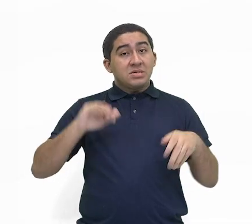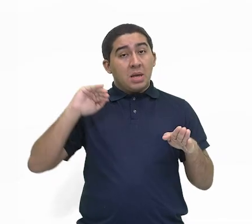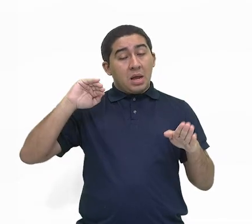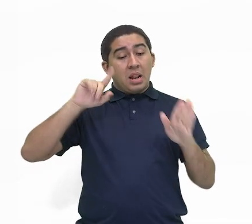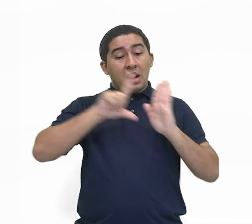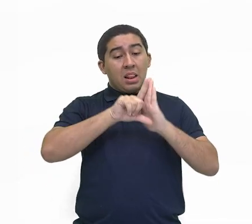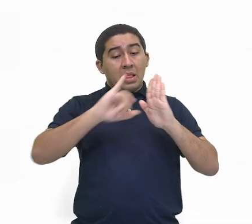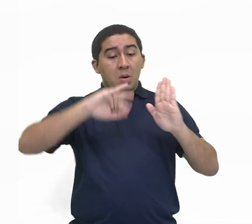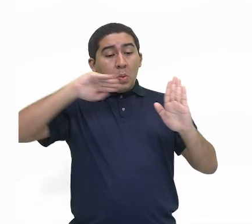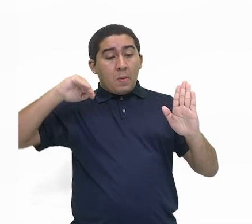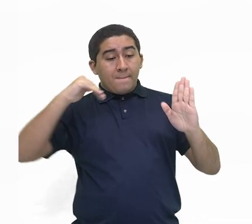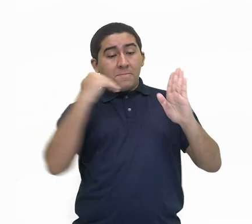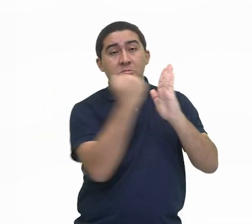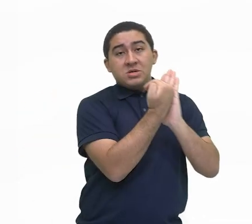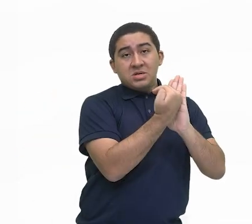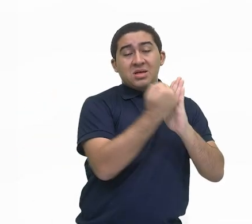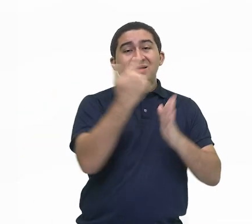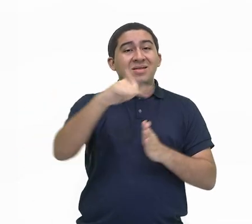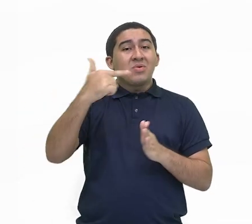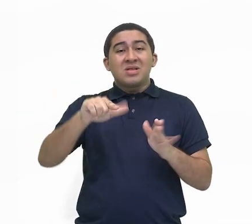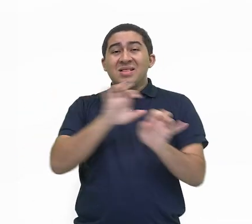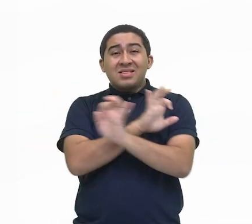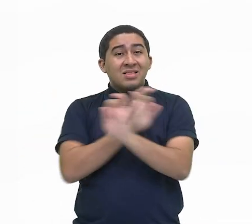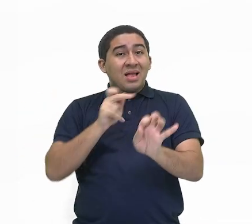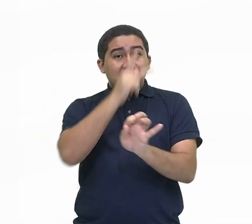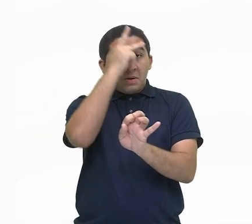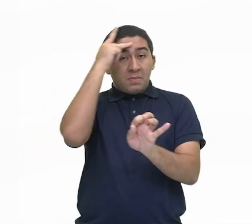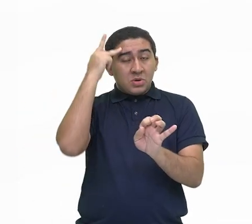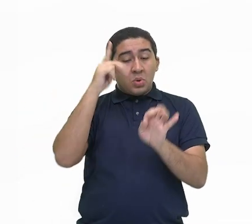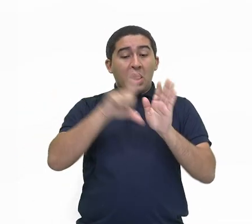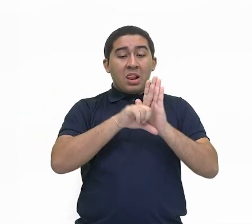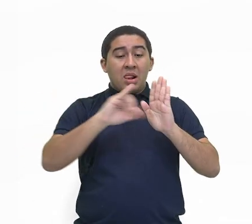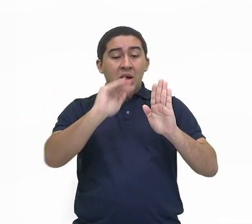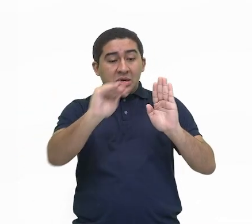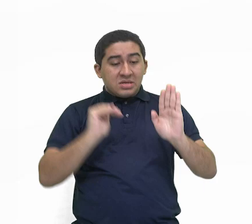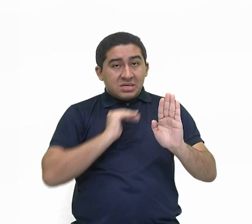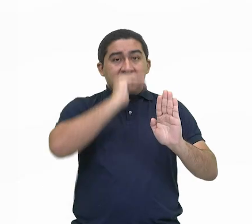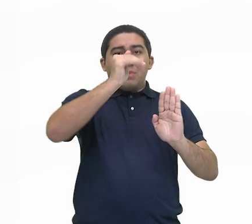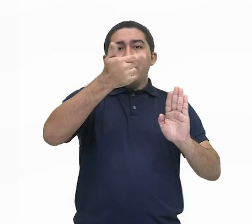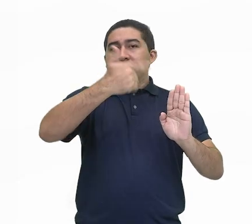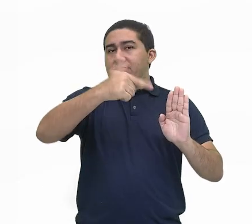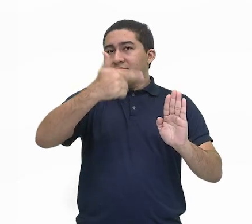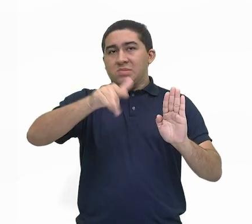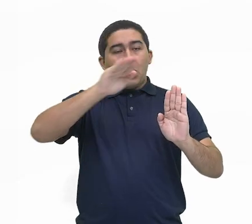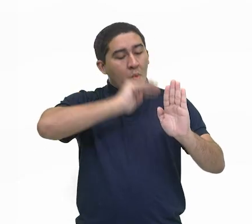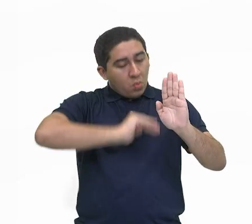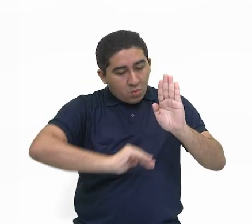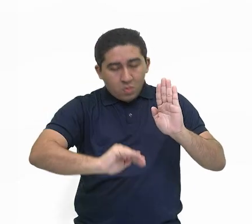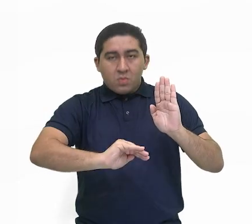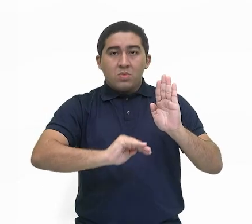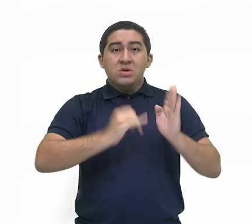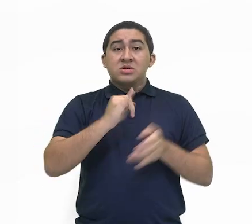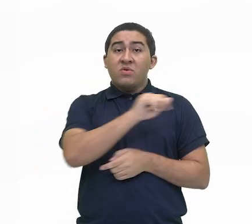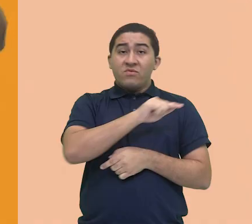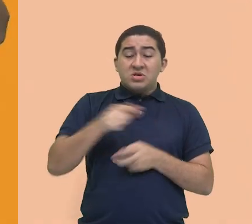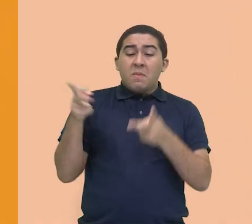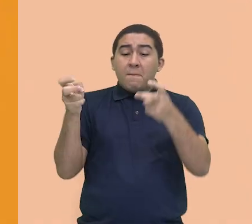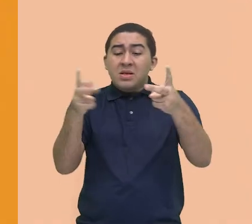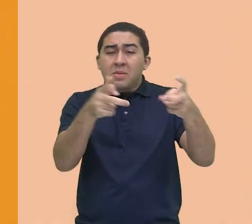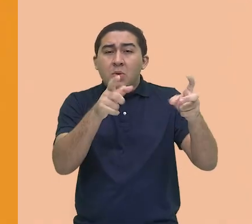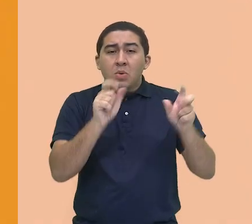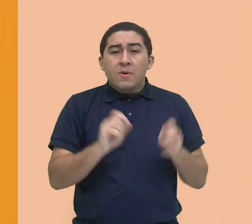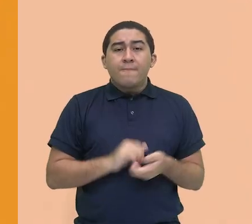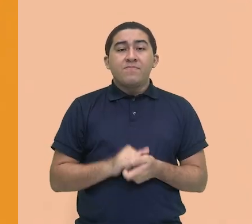leis. Não há ninguém acima da lei. Perfeito, então? Quando vocês ouvirem falar